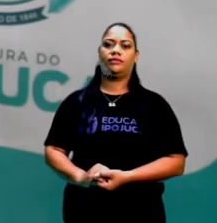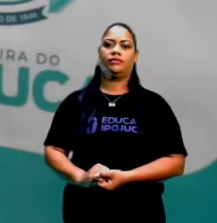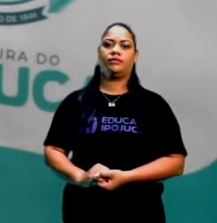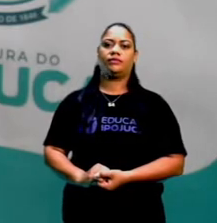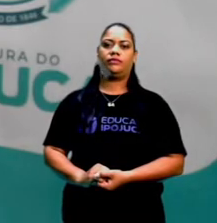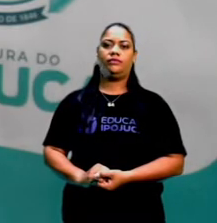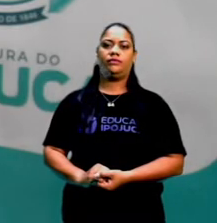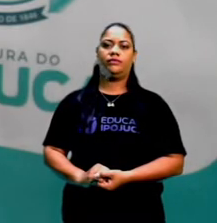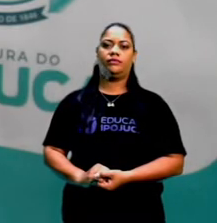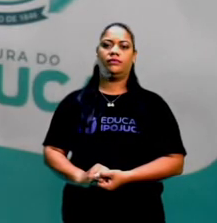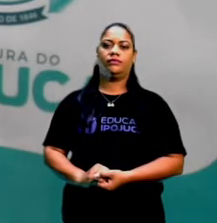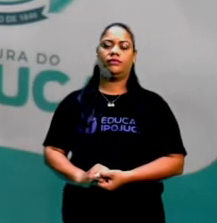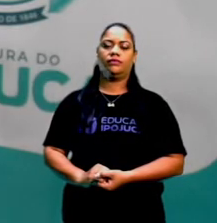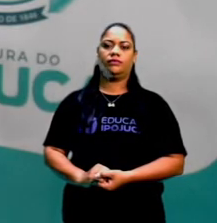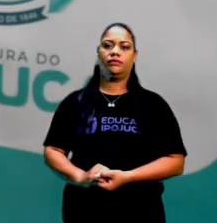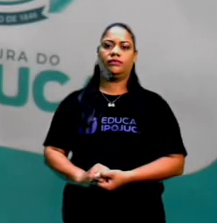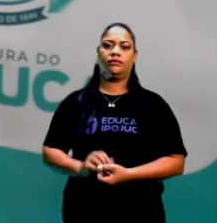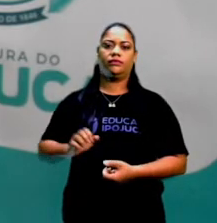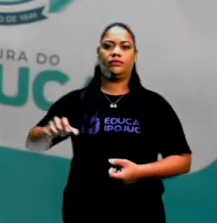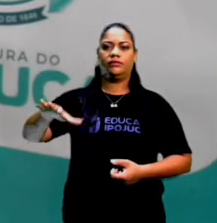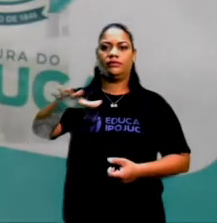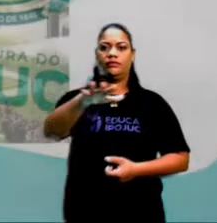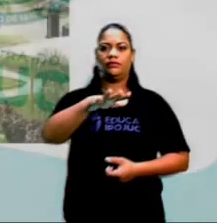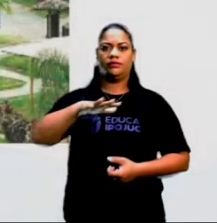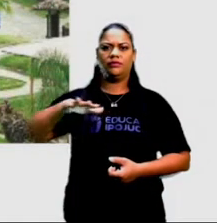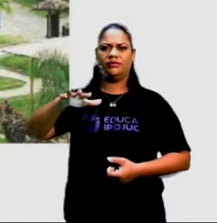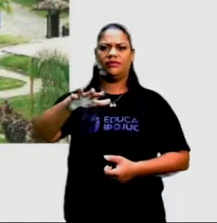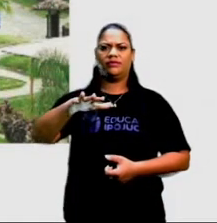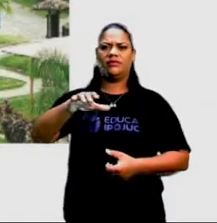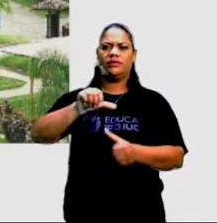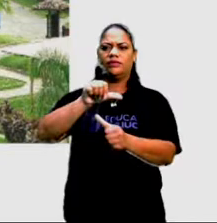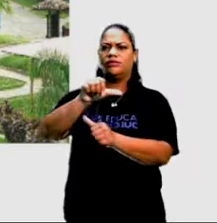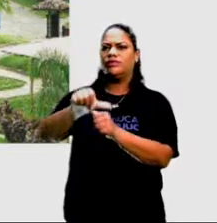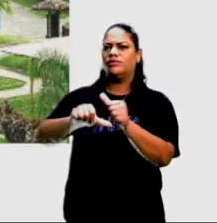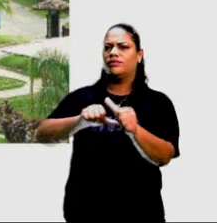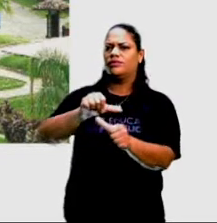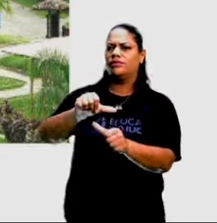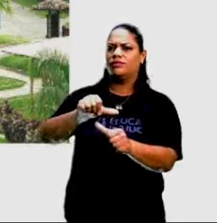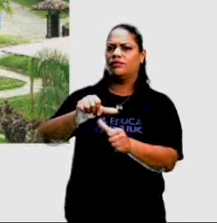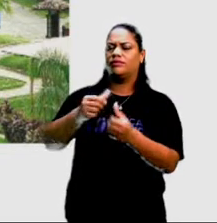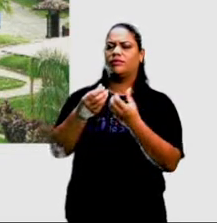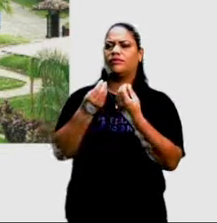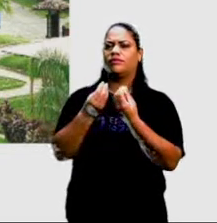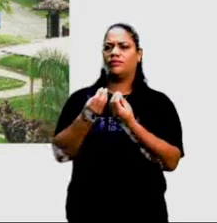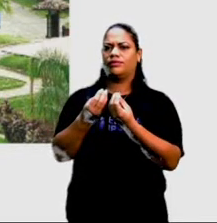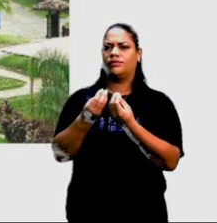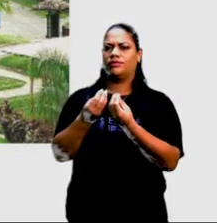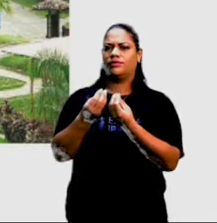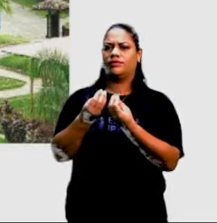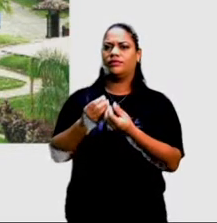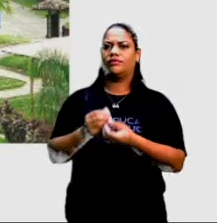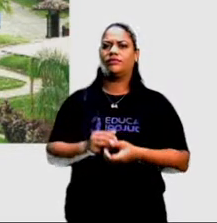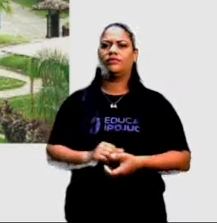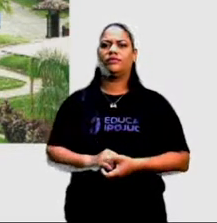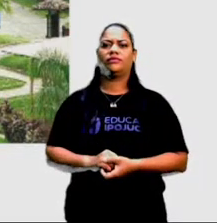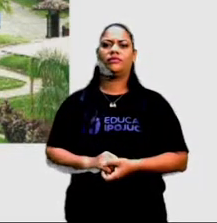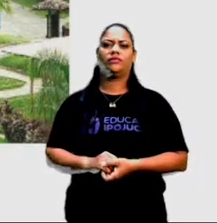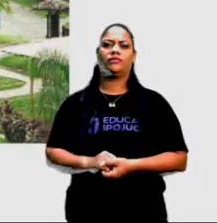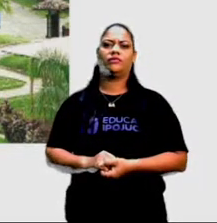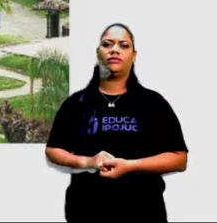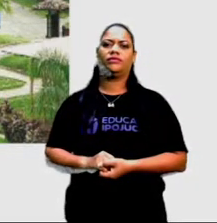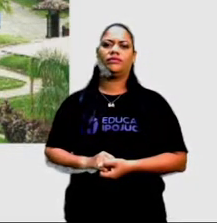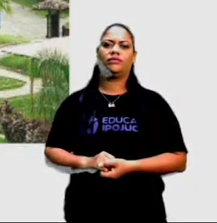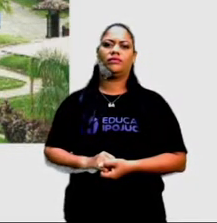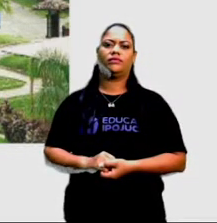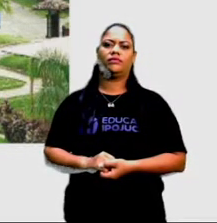A paisagem modificada, como pode ser classificada? A paisagem modificada, ela pode